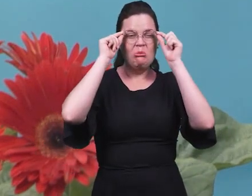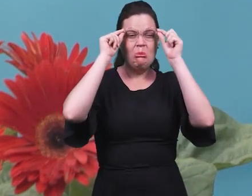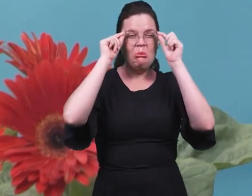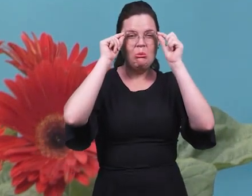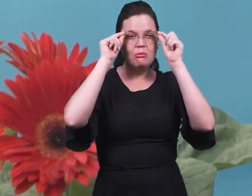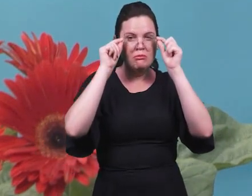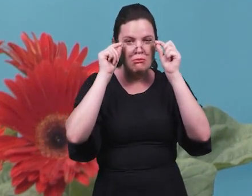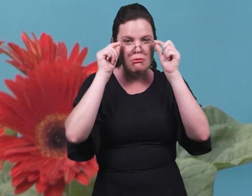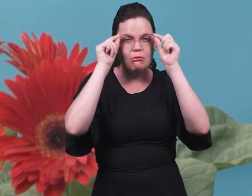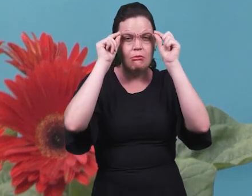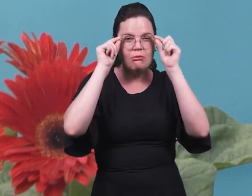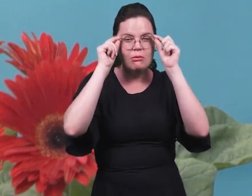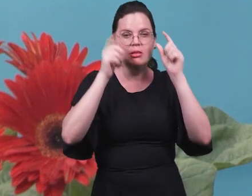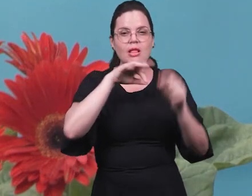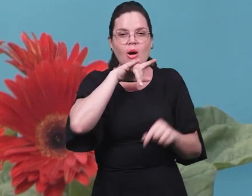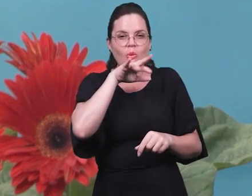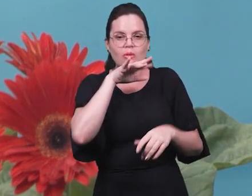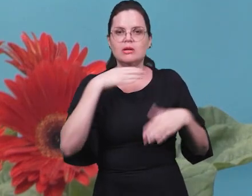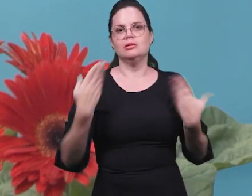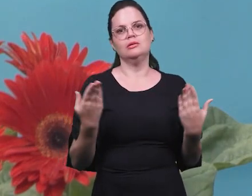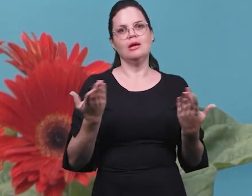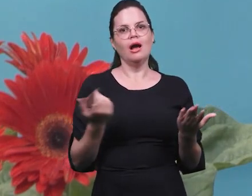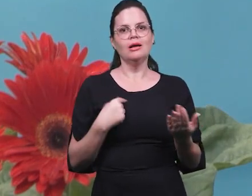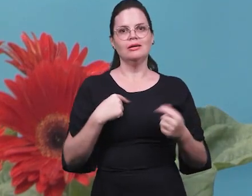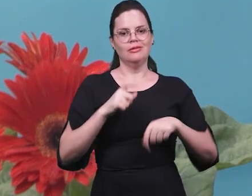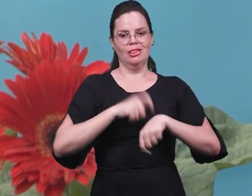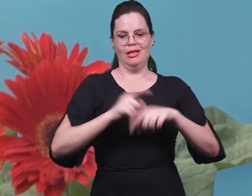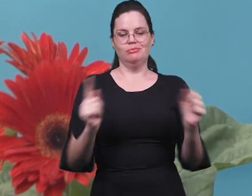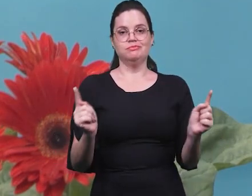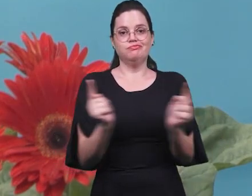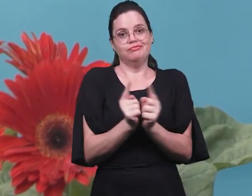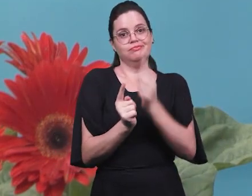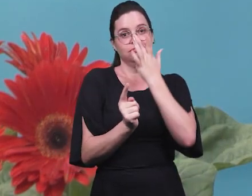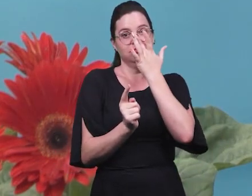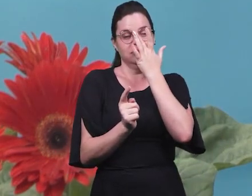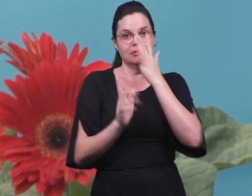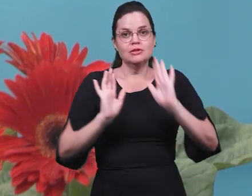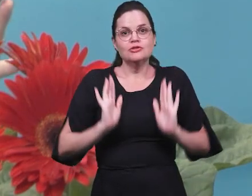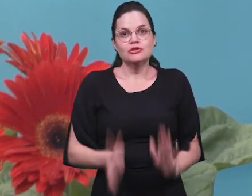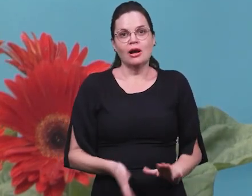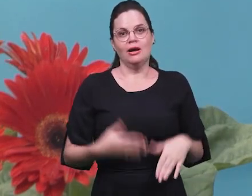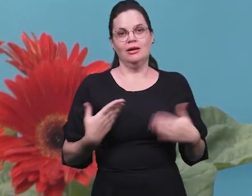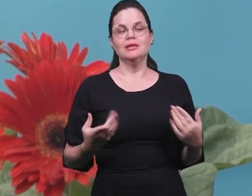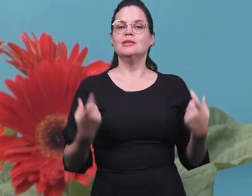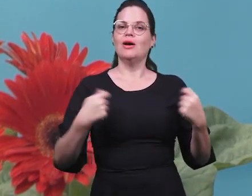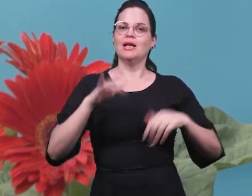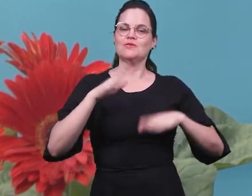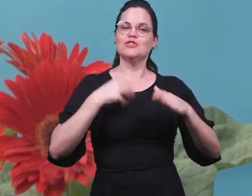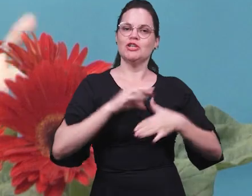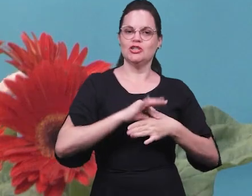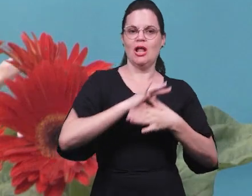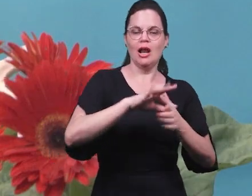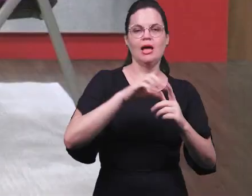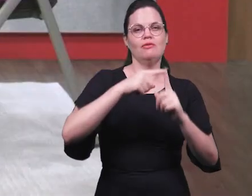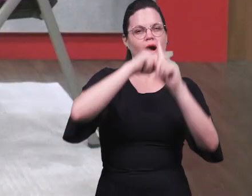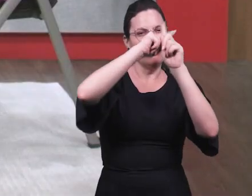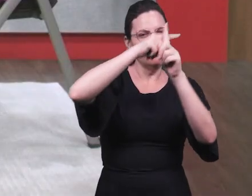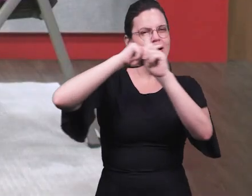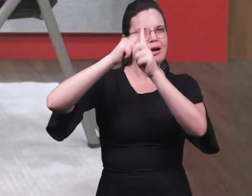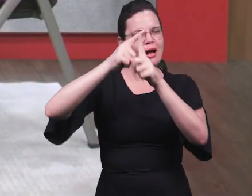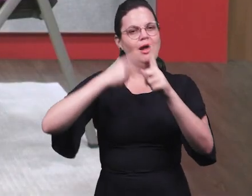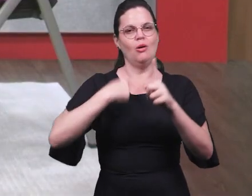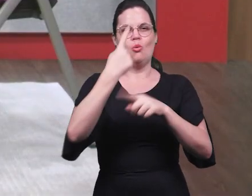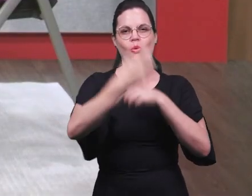bom, e num tempo muito curto, não é não é? Geralmente a gente vai no oftalmologista